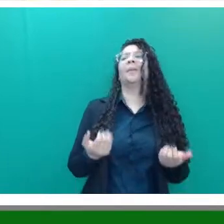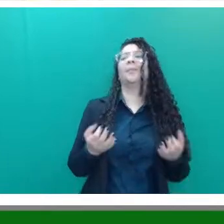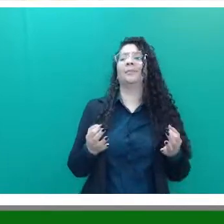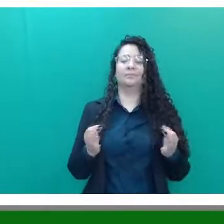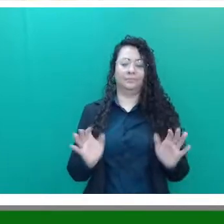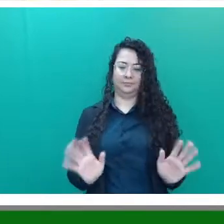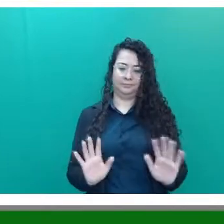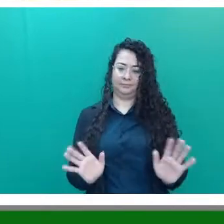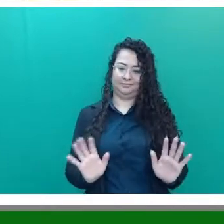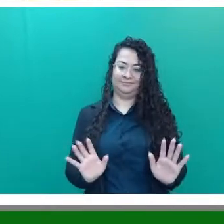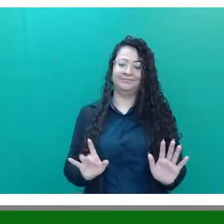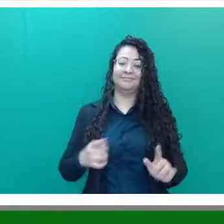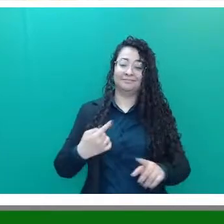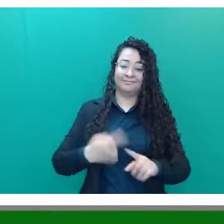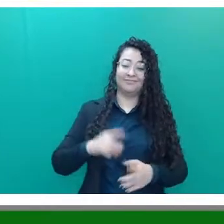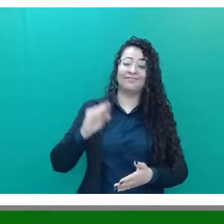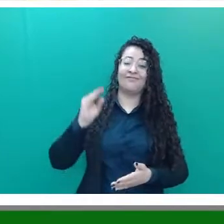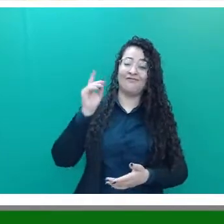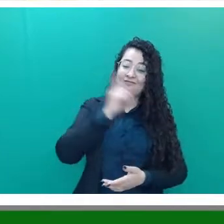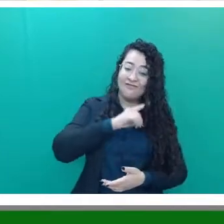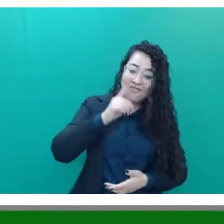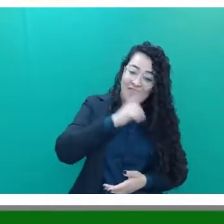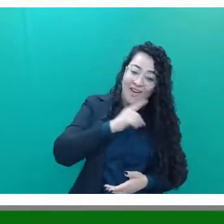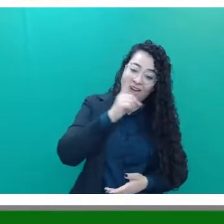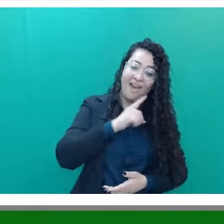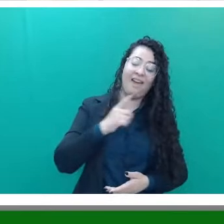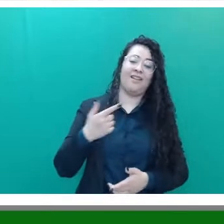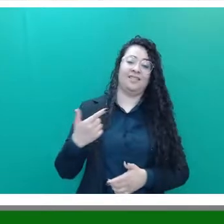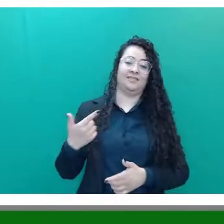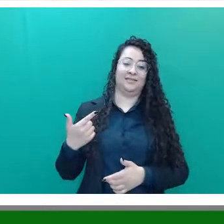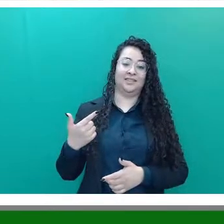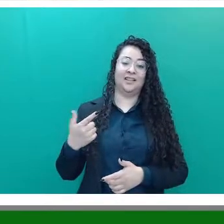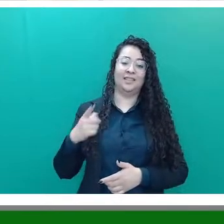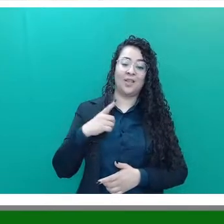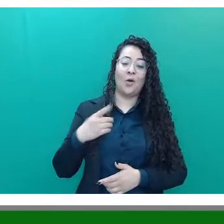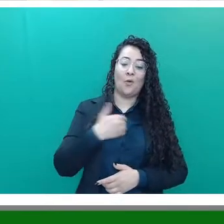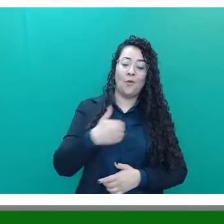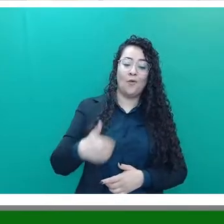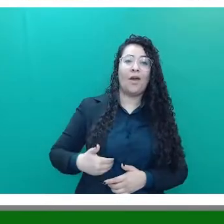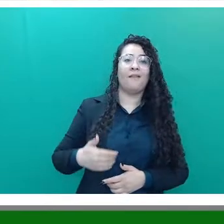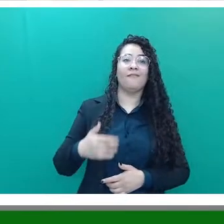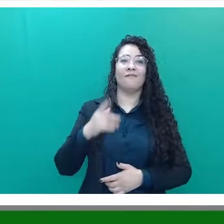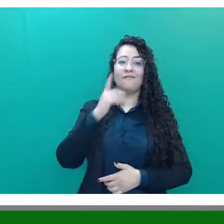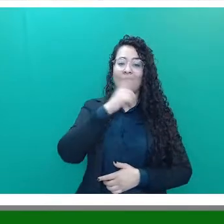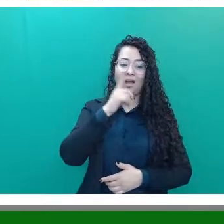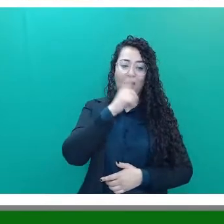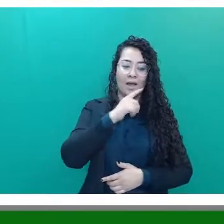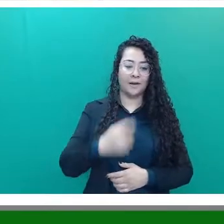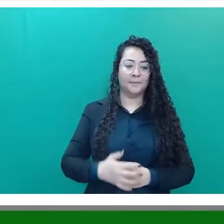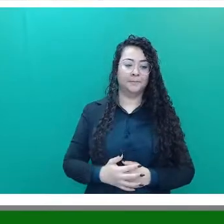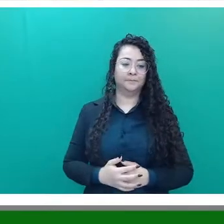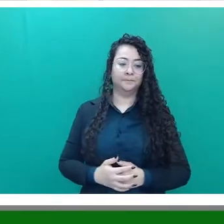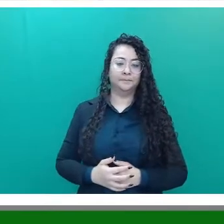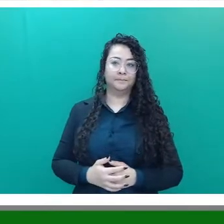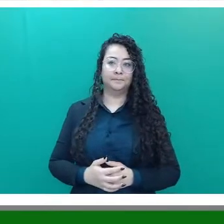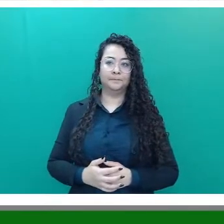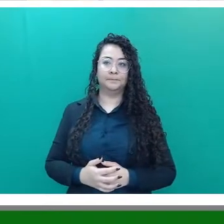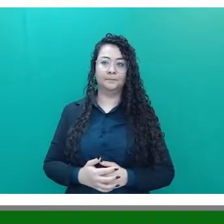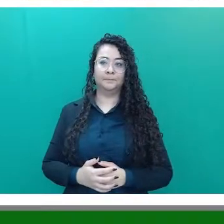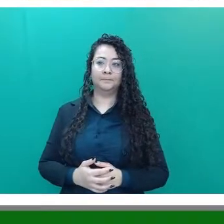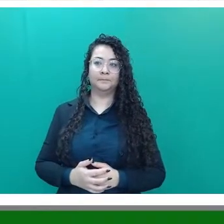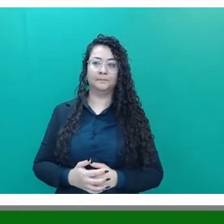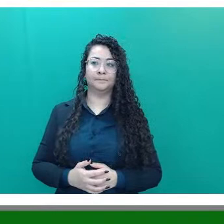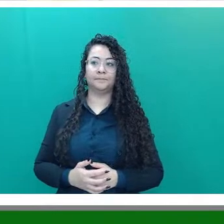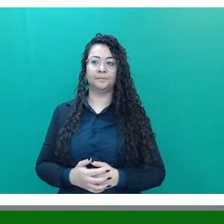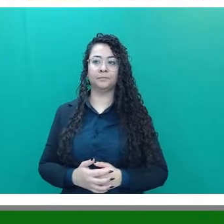existe uma fragilidade aí, existe um problema do sistema, né, público de prover